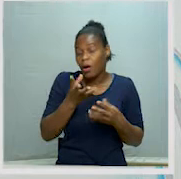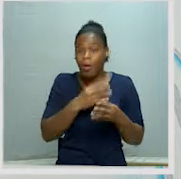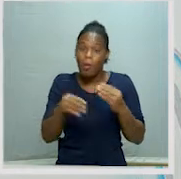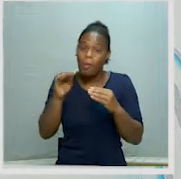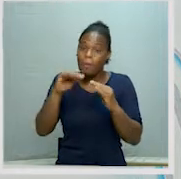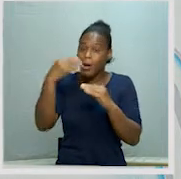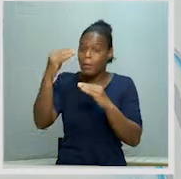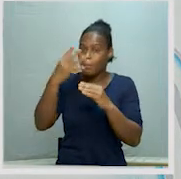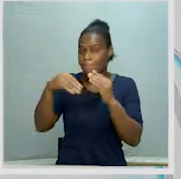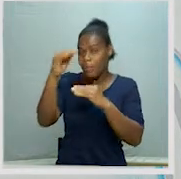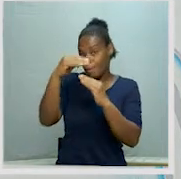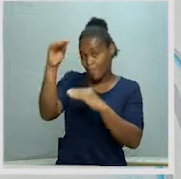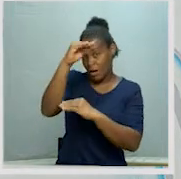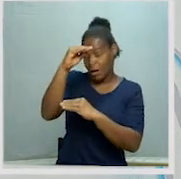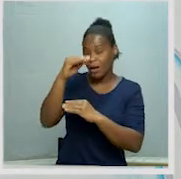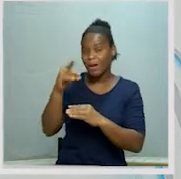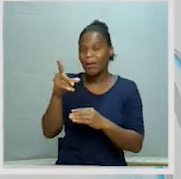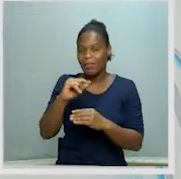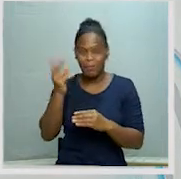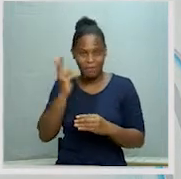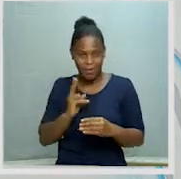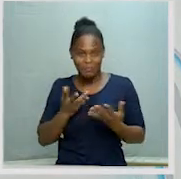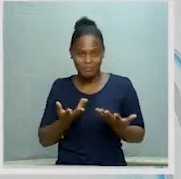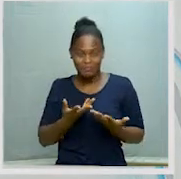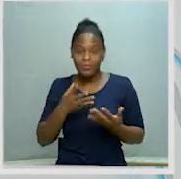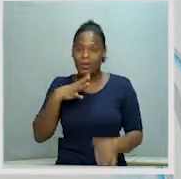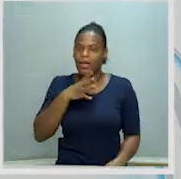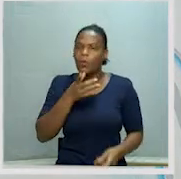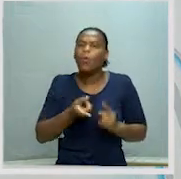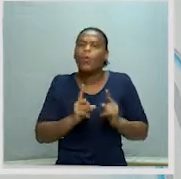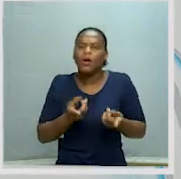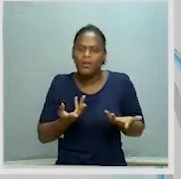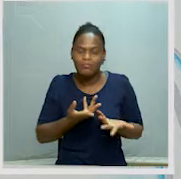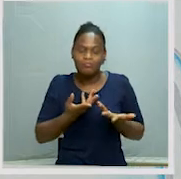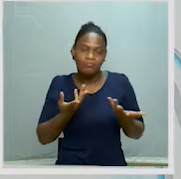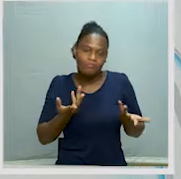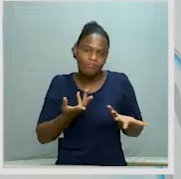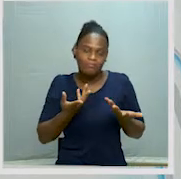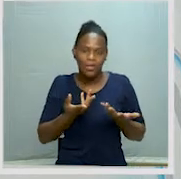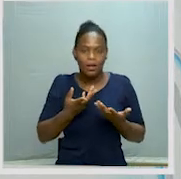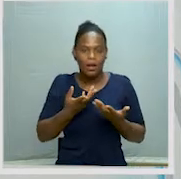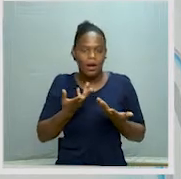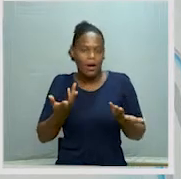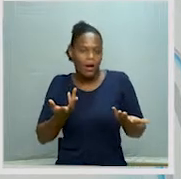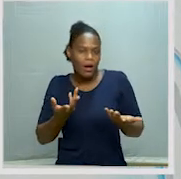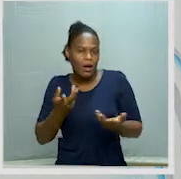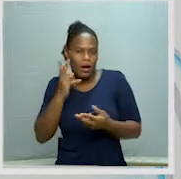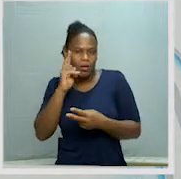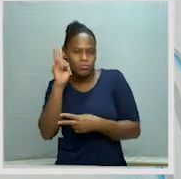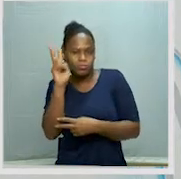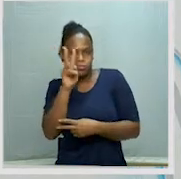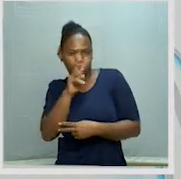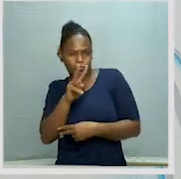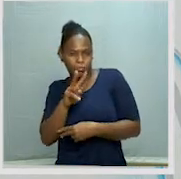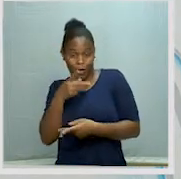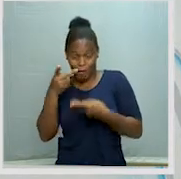são valores e categorias estéticos, são o quê? São devido à apreciação que nós